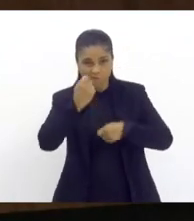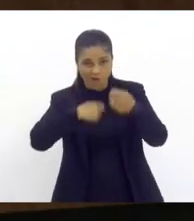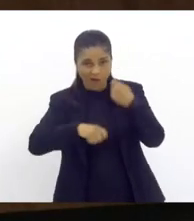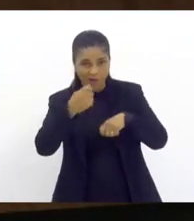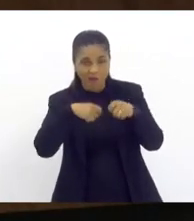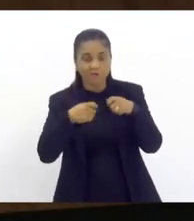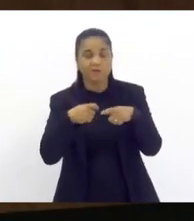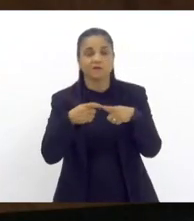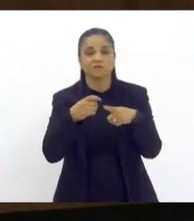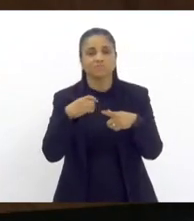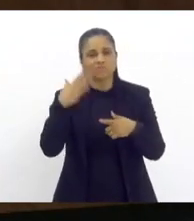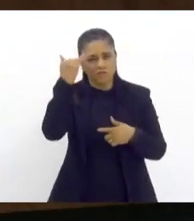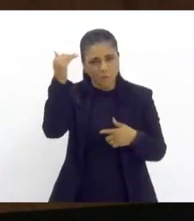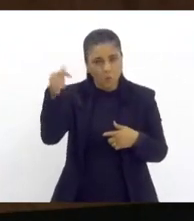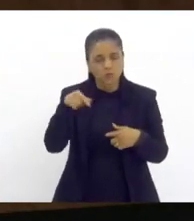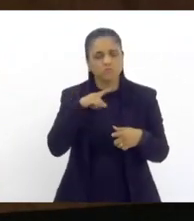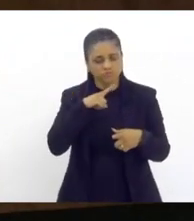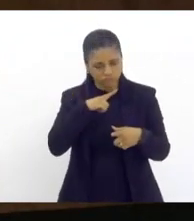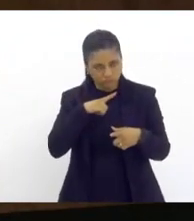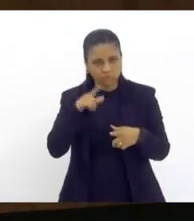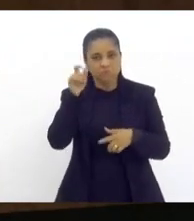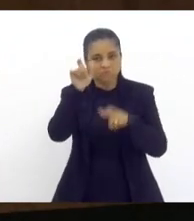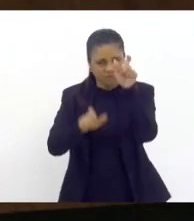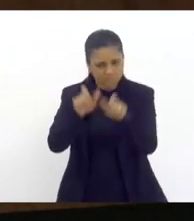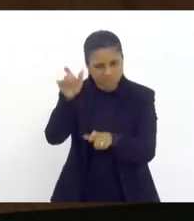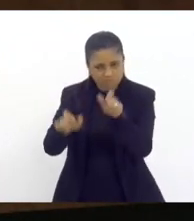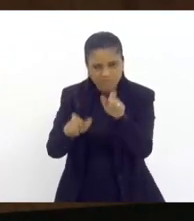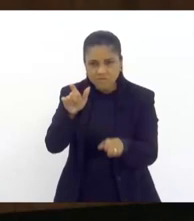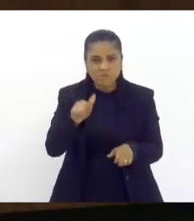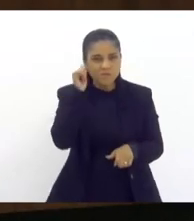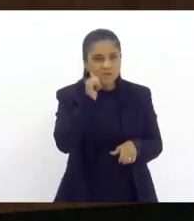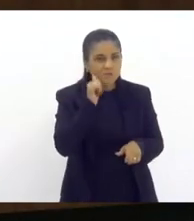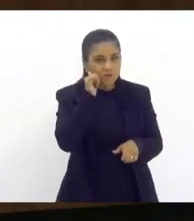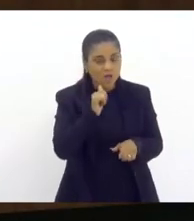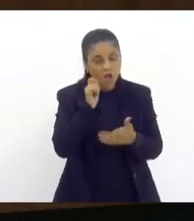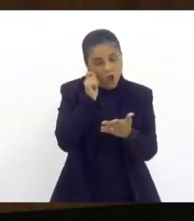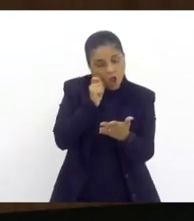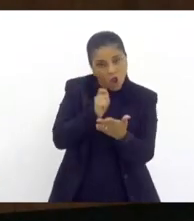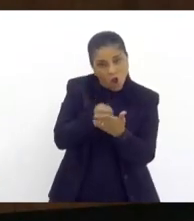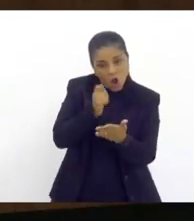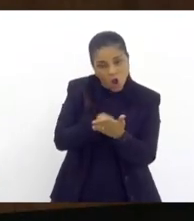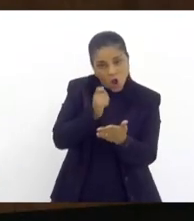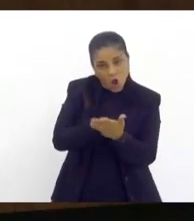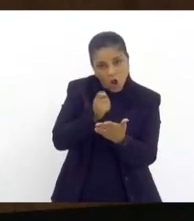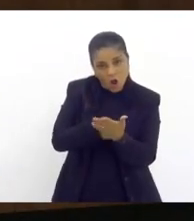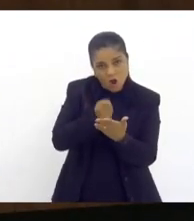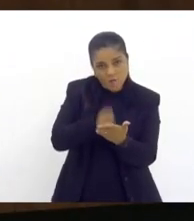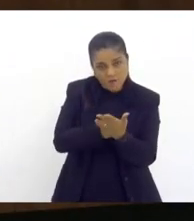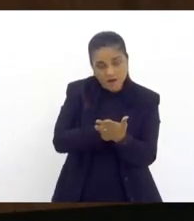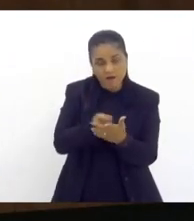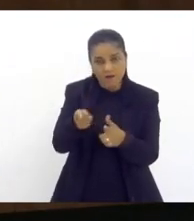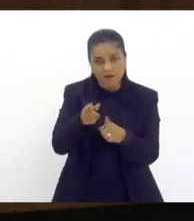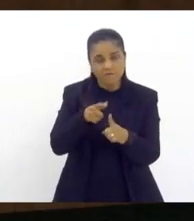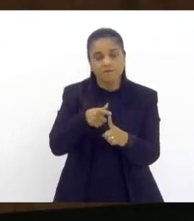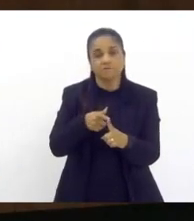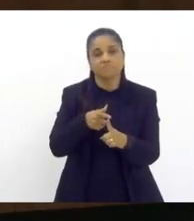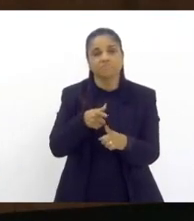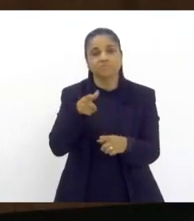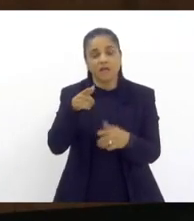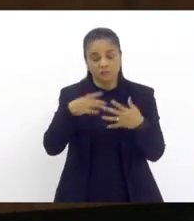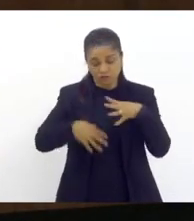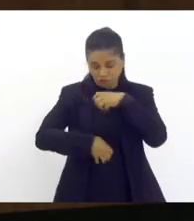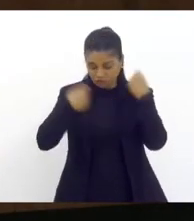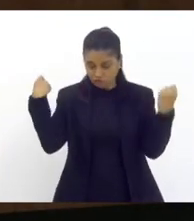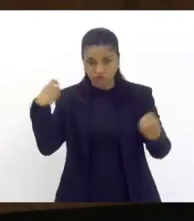mulheres trabalhadoras, as costureiras, né? E as obrigava, entre outras coisas, a se